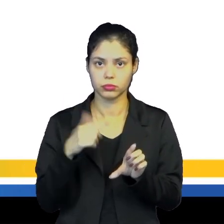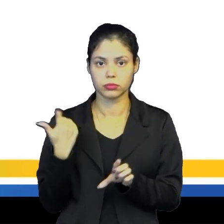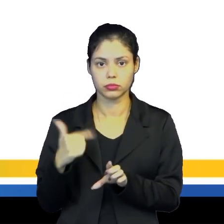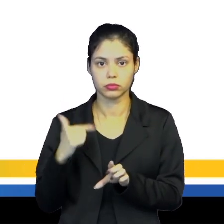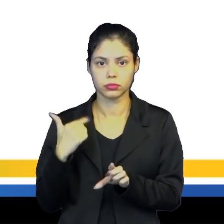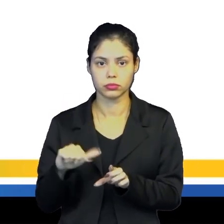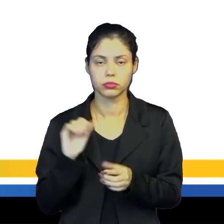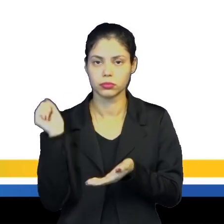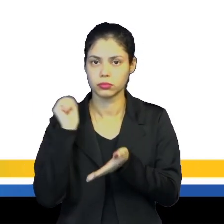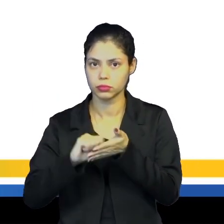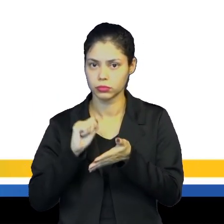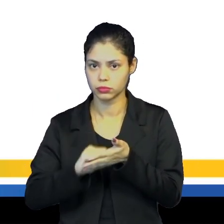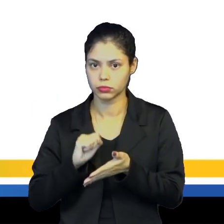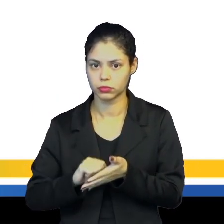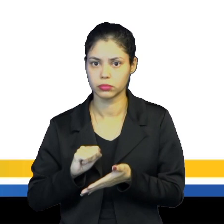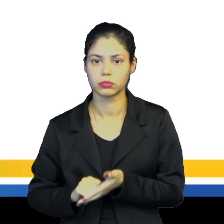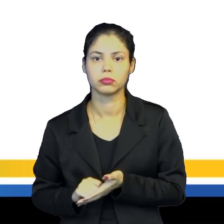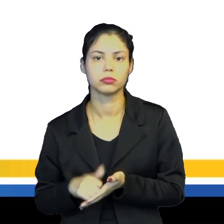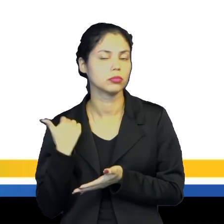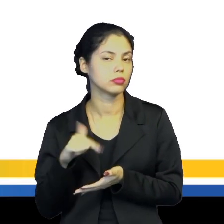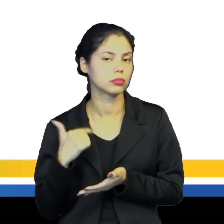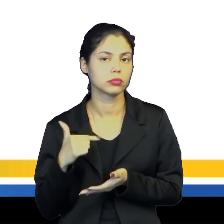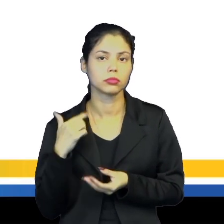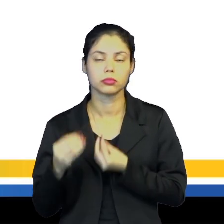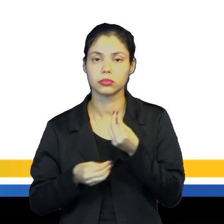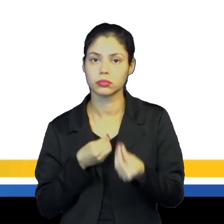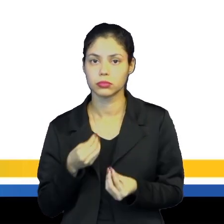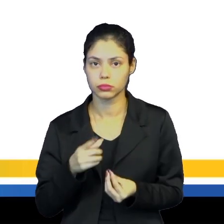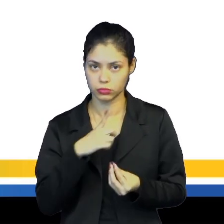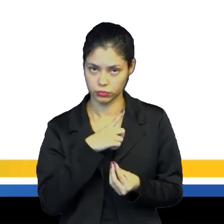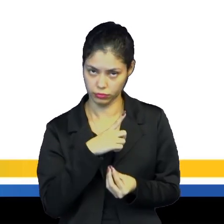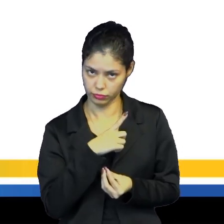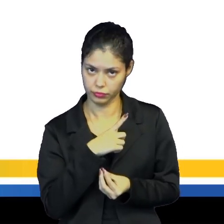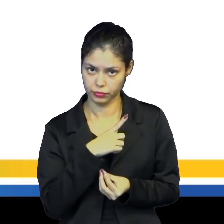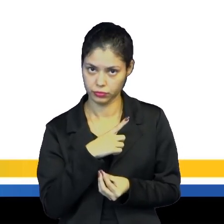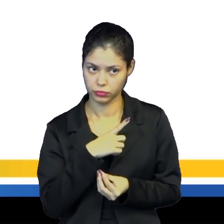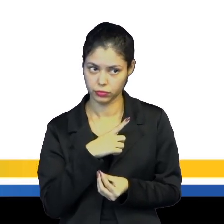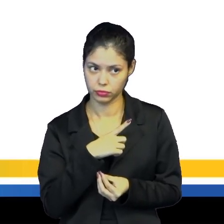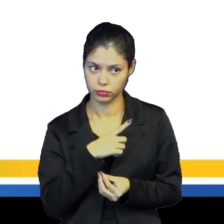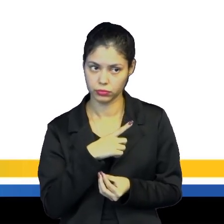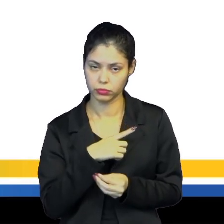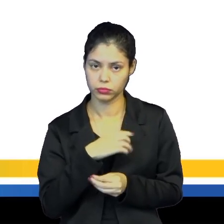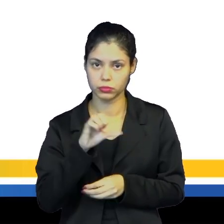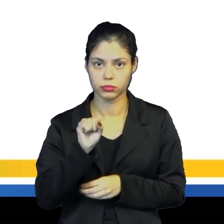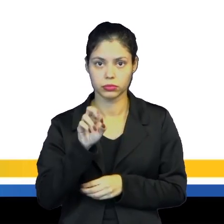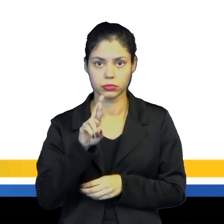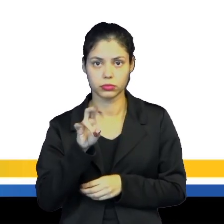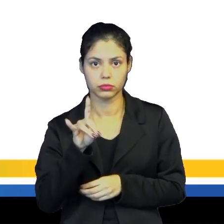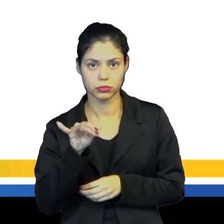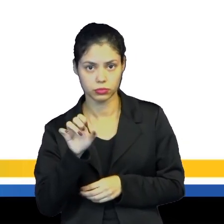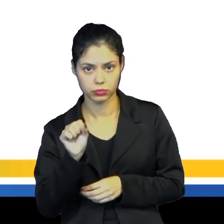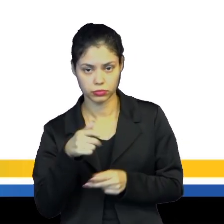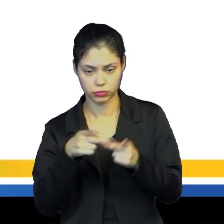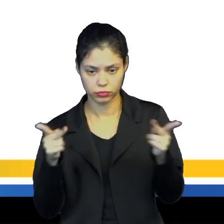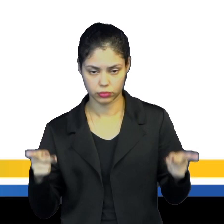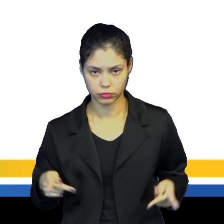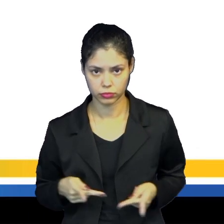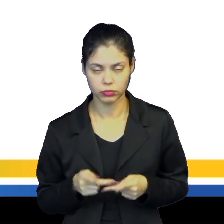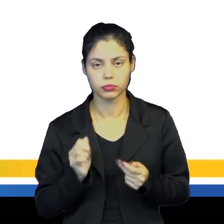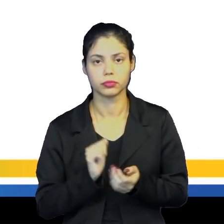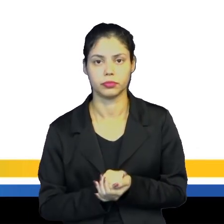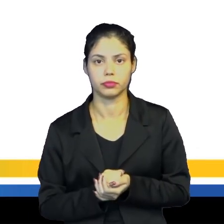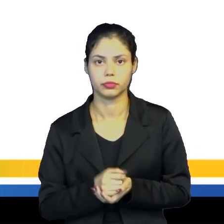tiver bem escrita, não vai dar certo colocar nesses setores aí.